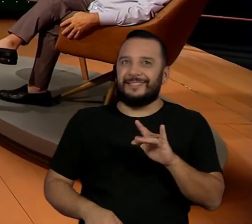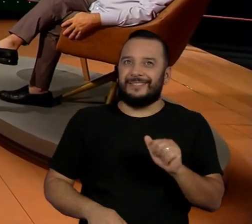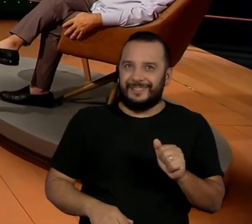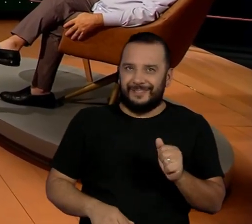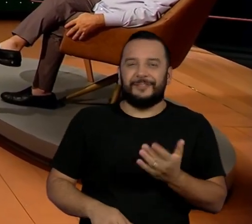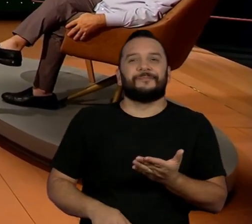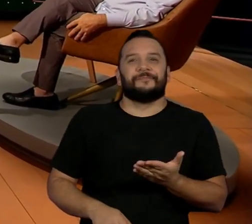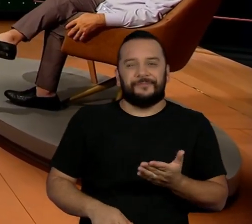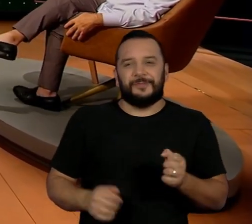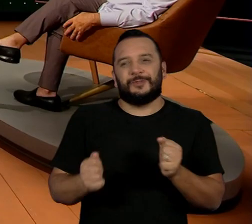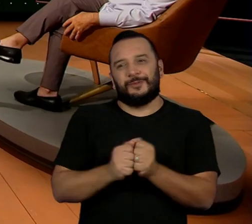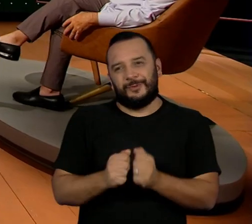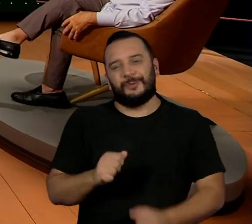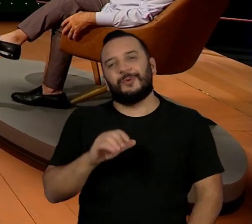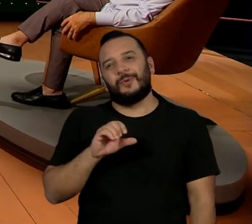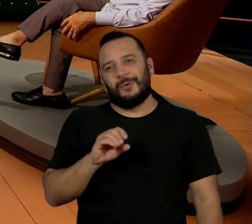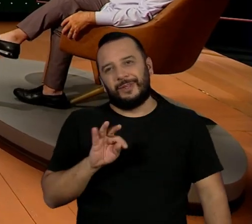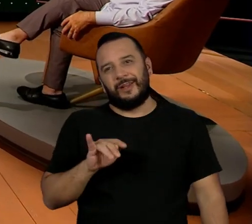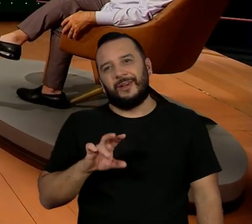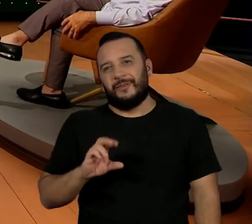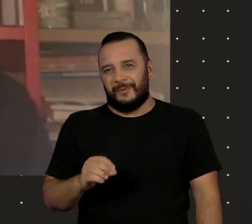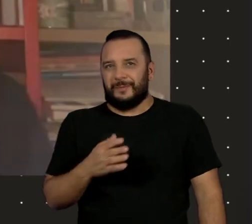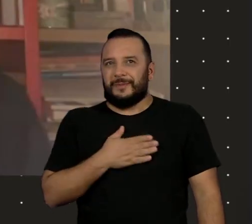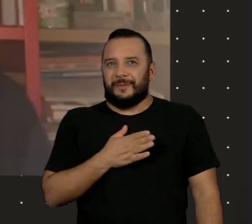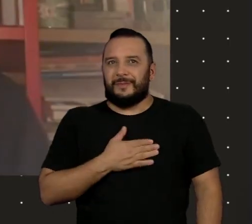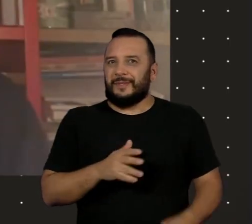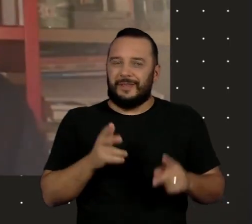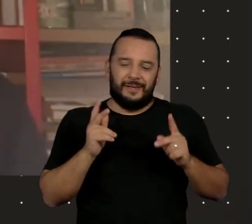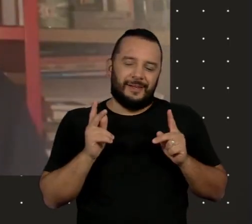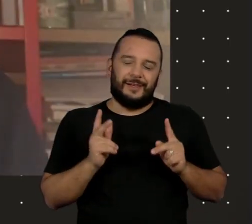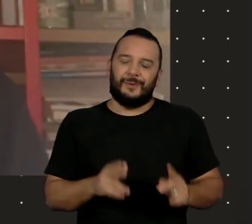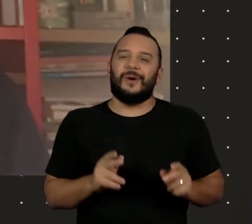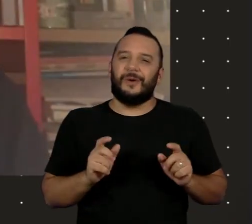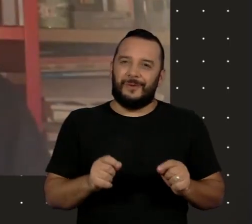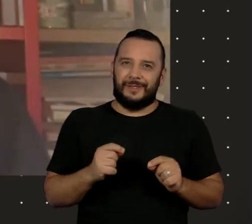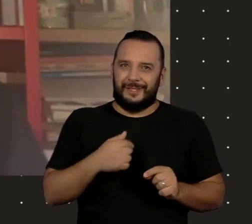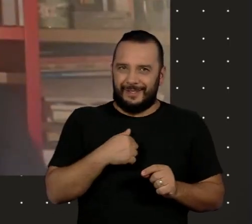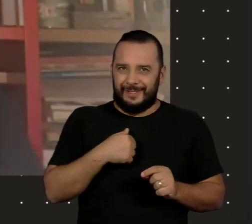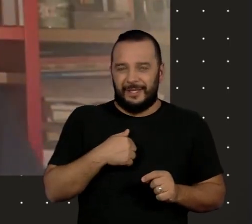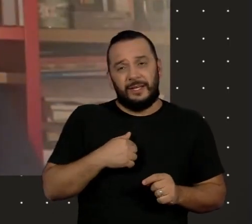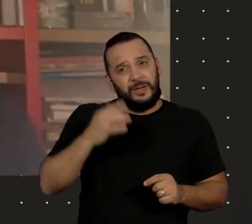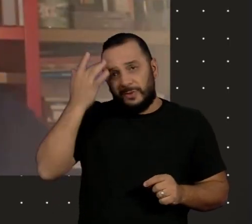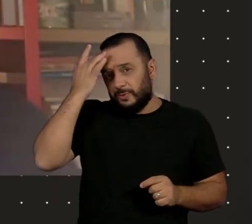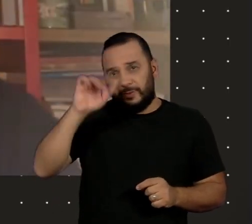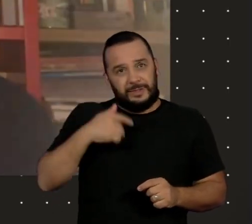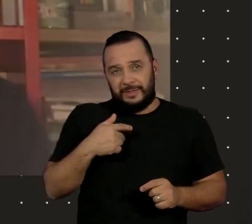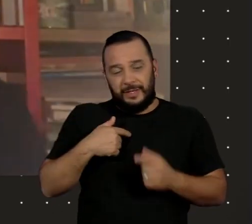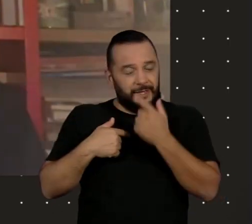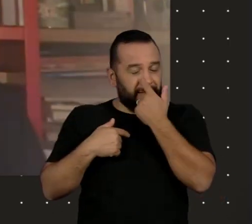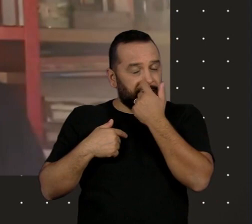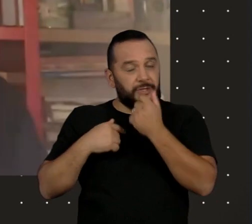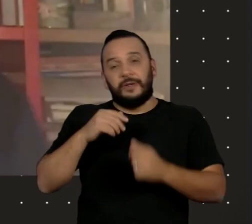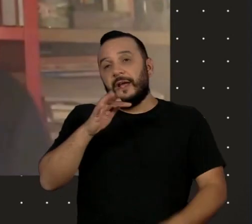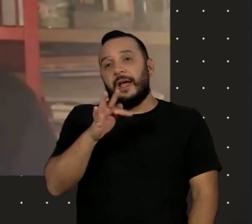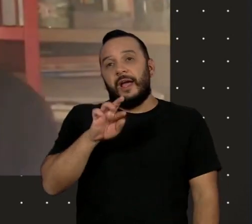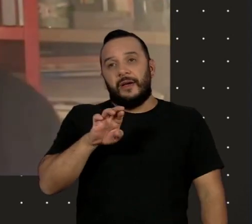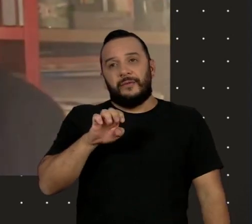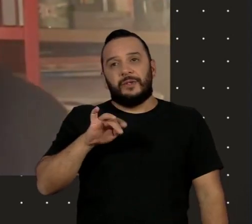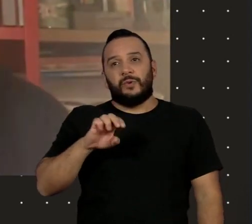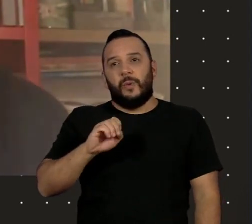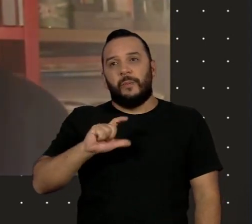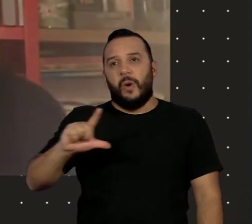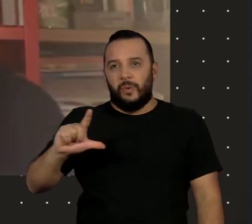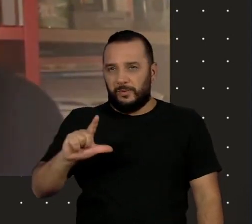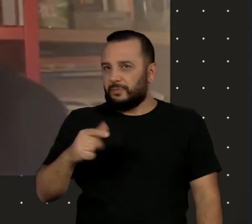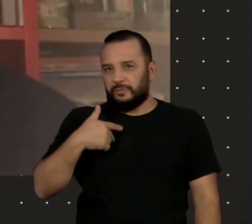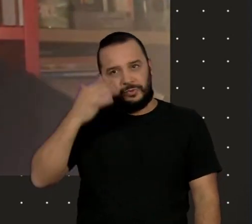Tá em cena com o Otávio, para mim, é como jogar frescobol. Eu não sei jogar frescobol, mas é no sentido de